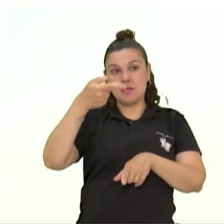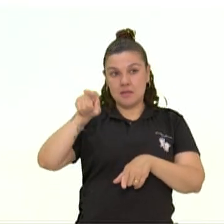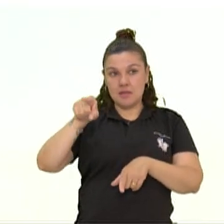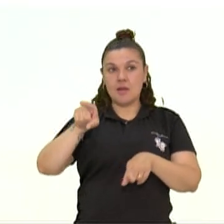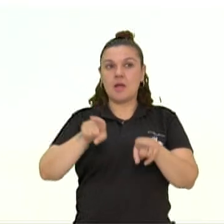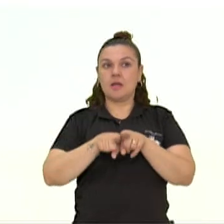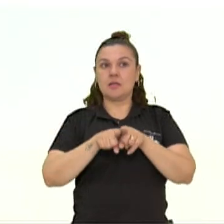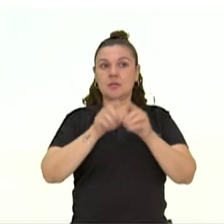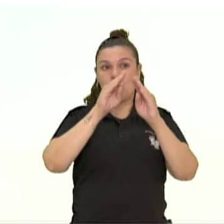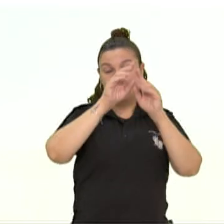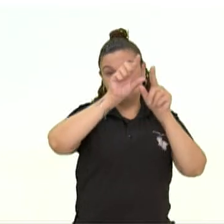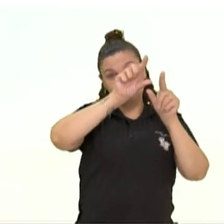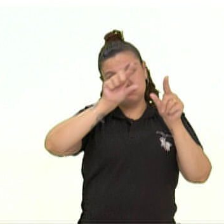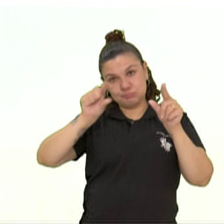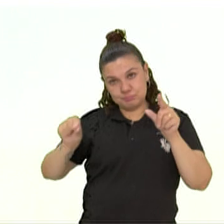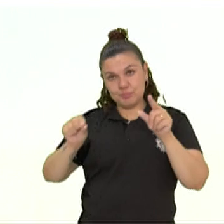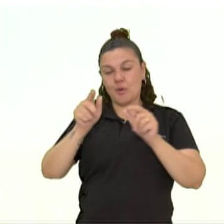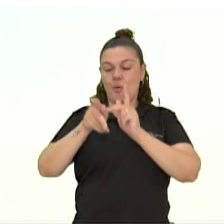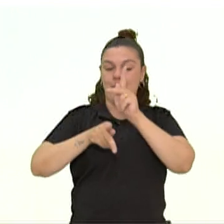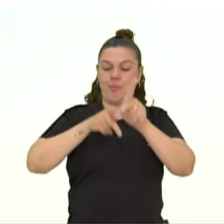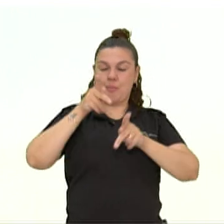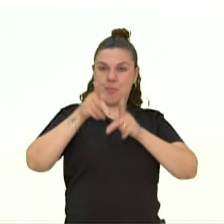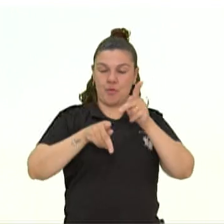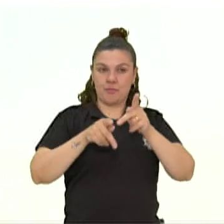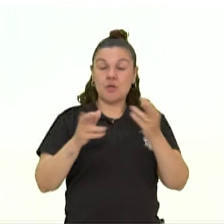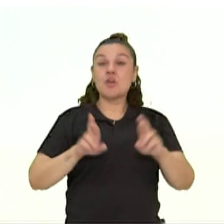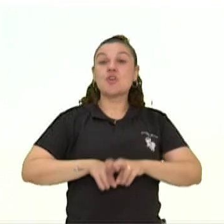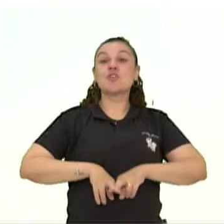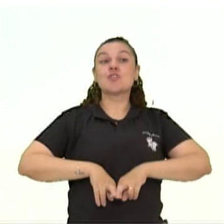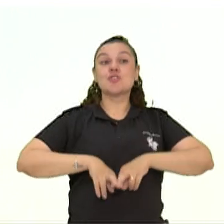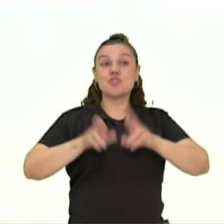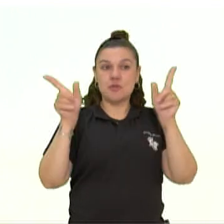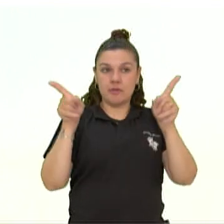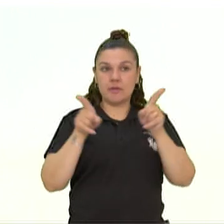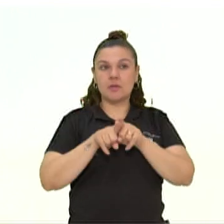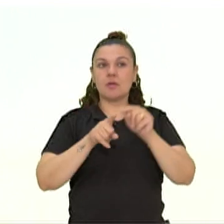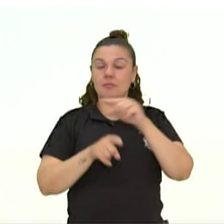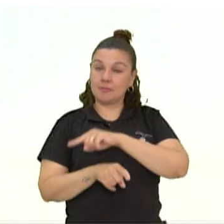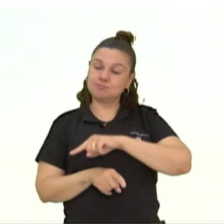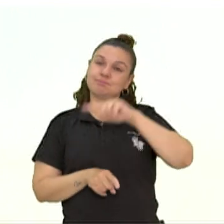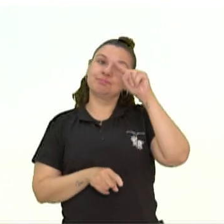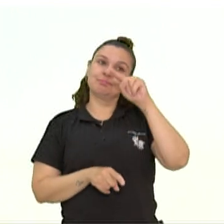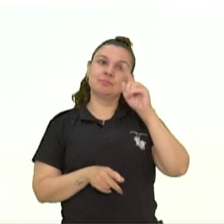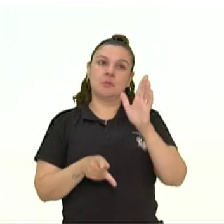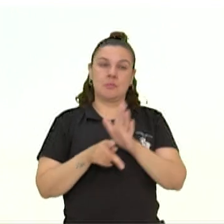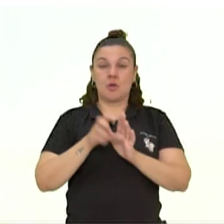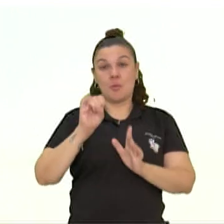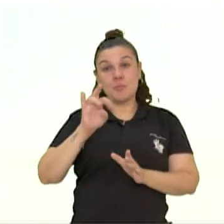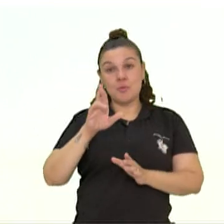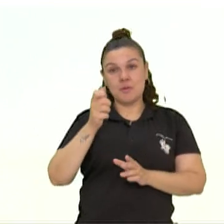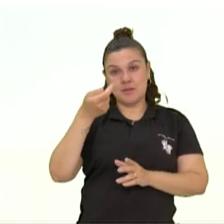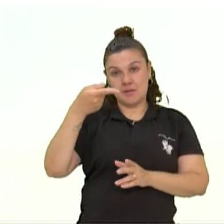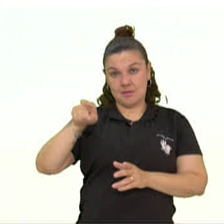de decréscimo da população, ao contrário do Irã, que vai ter um crescimento populacional.